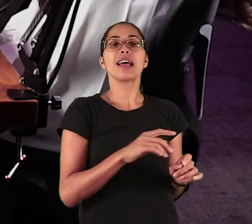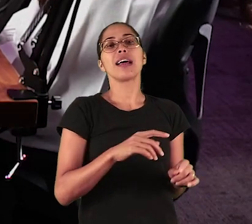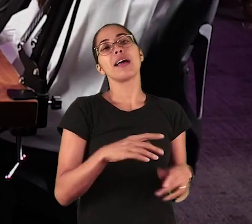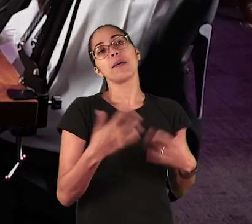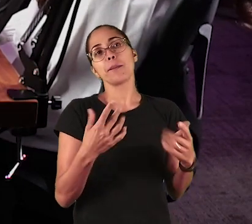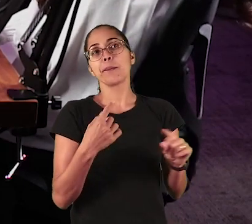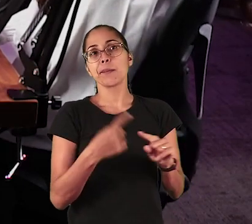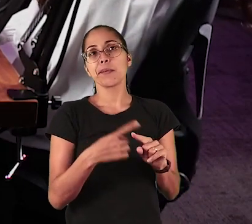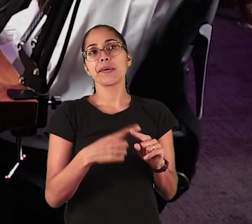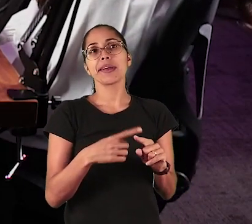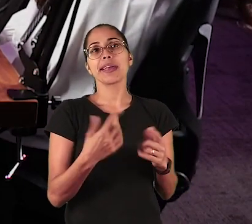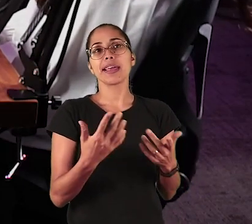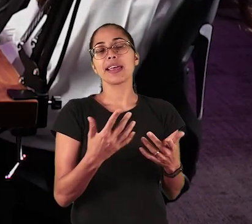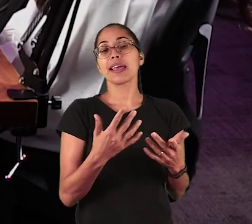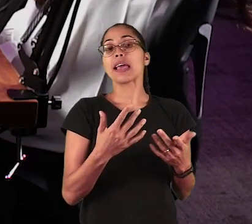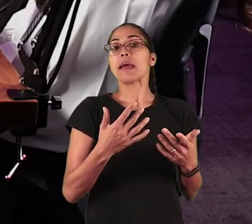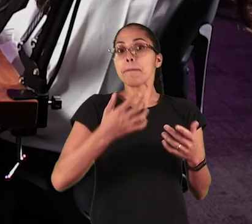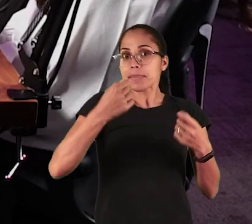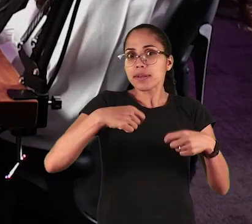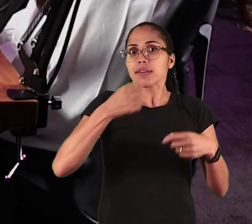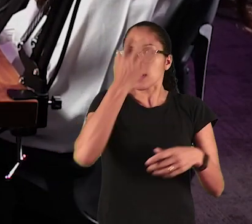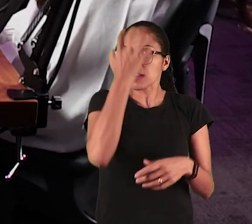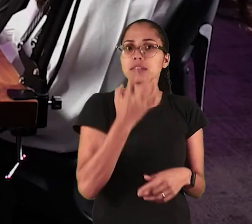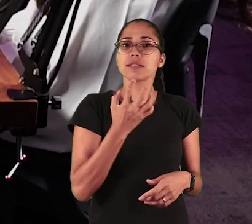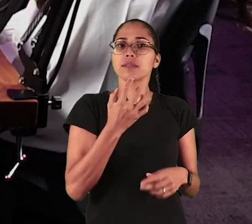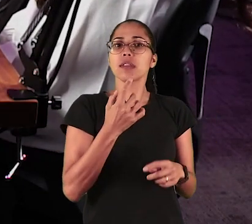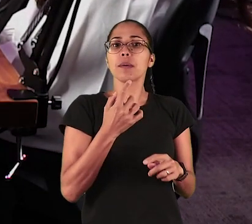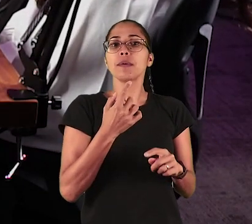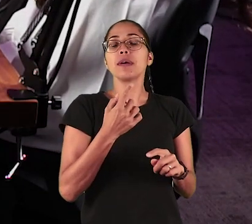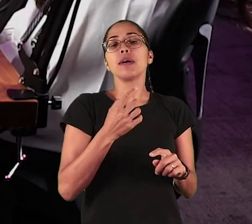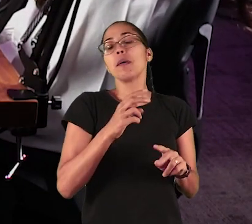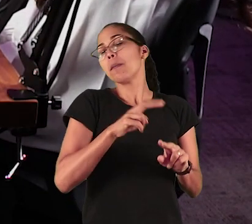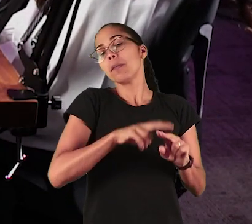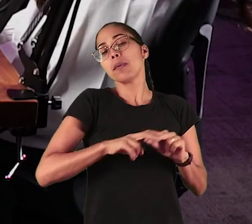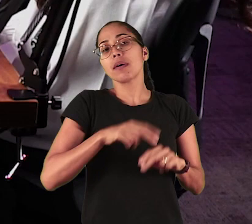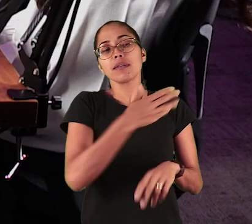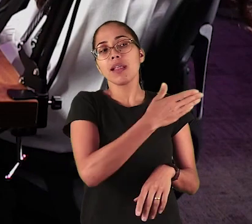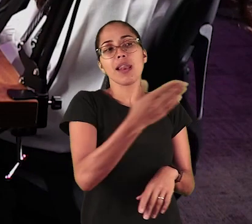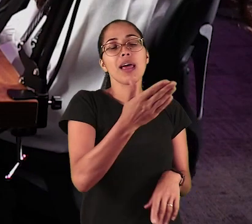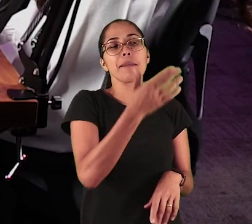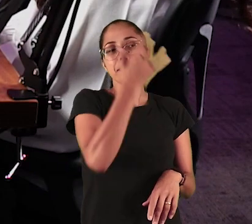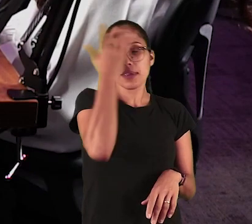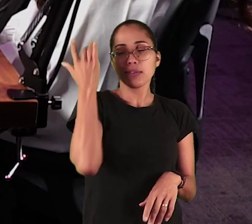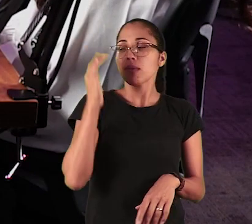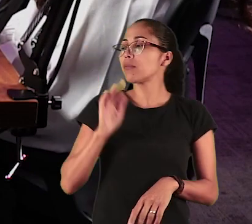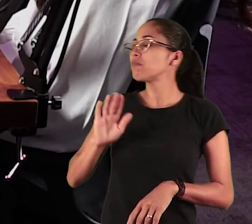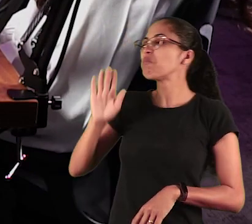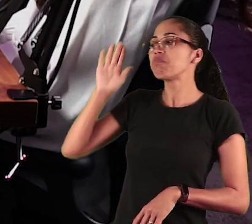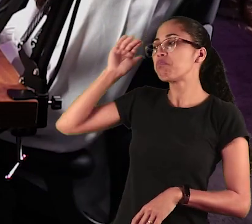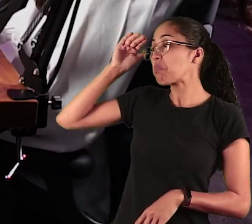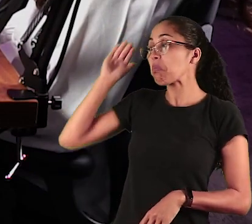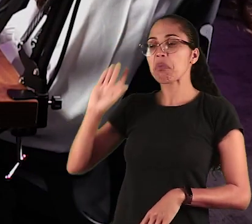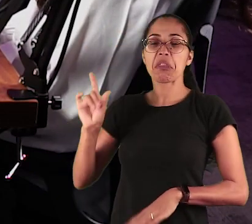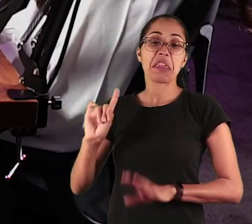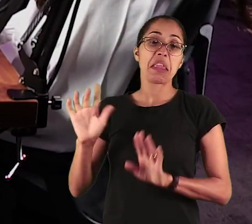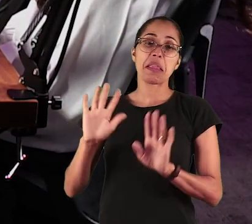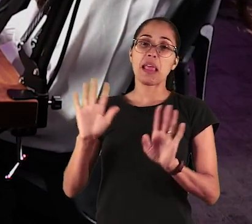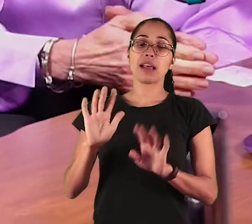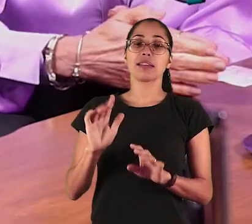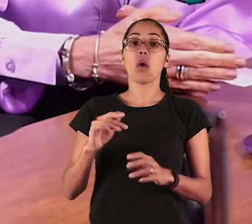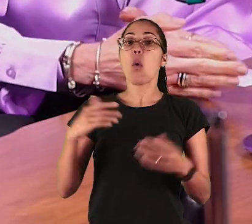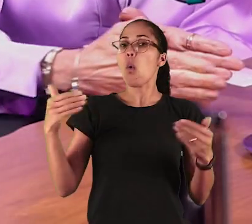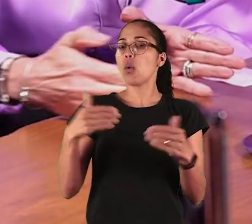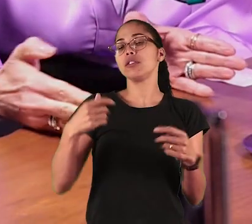e você para você poder falar você tinha que ser agressiva você tinha que ter uma postura mas a verdade é que não é não é necessário isso